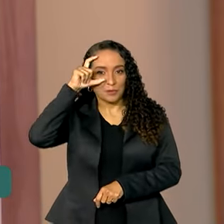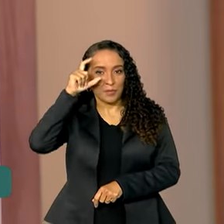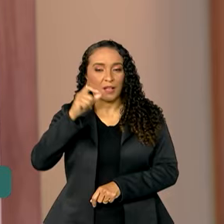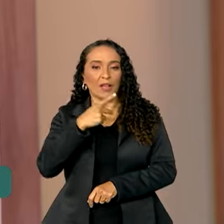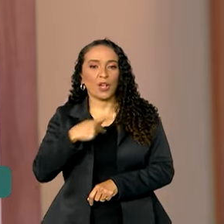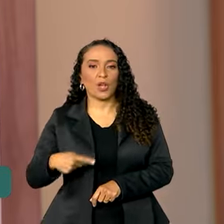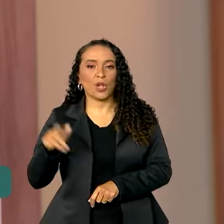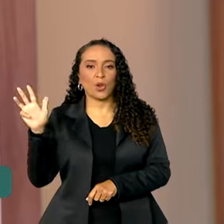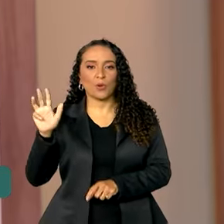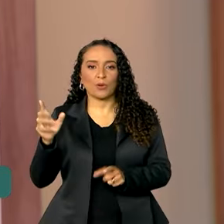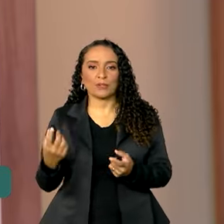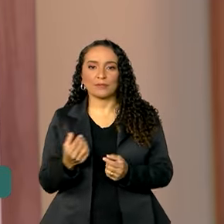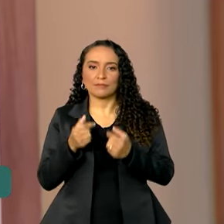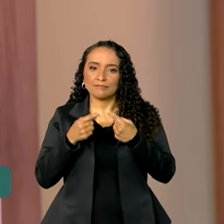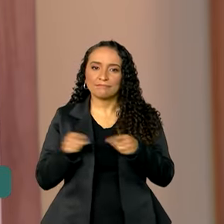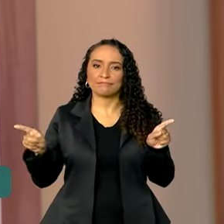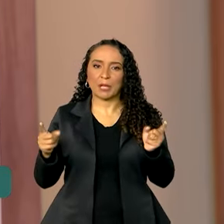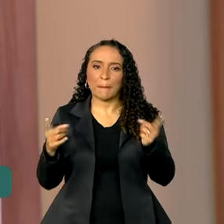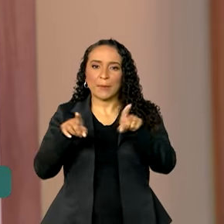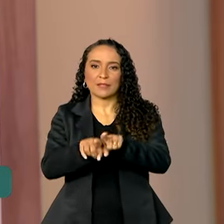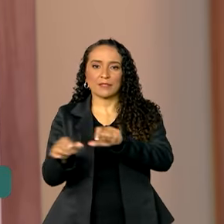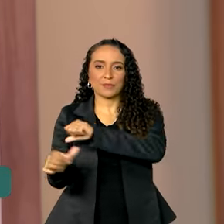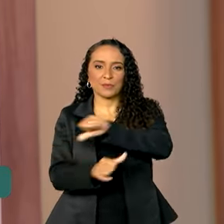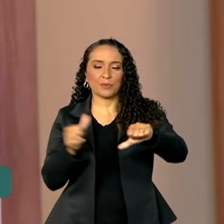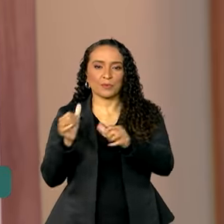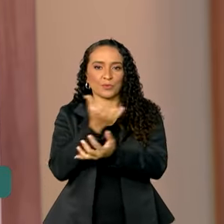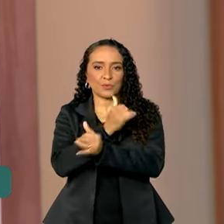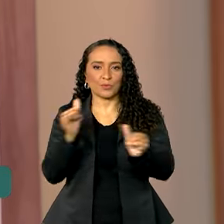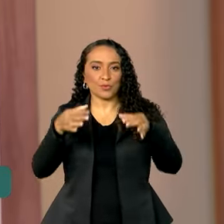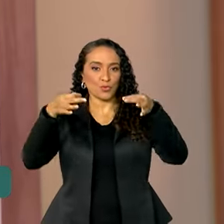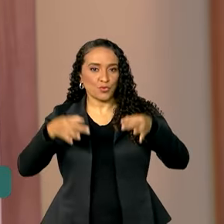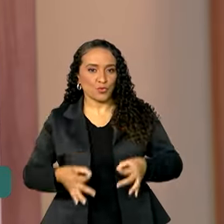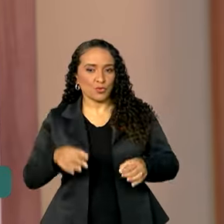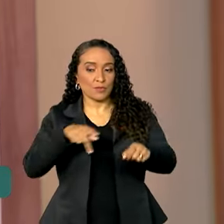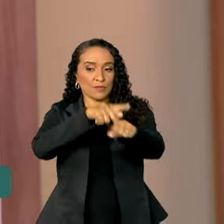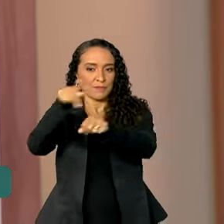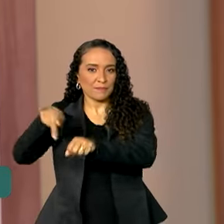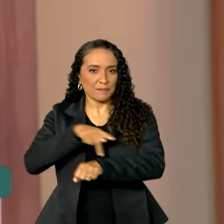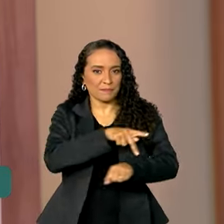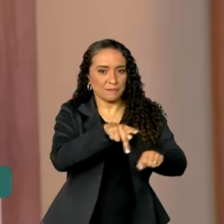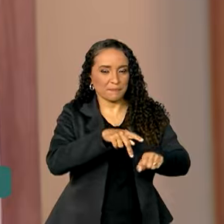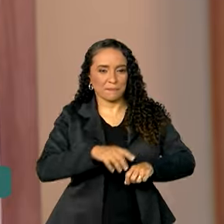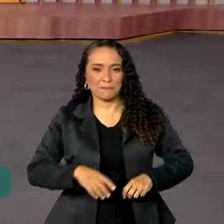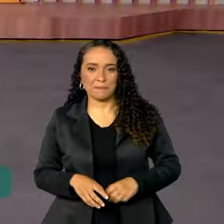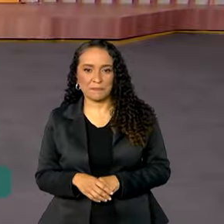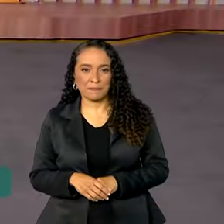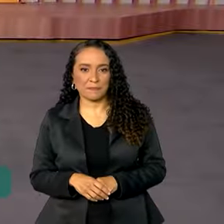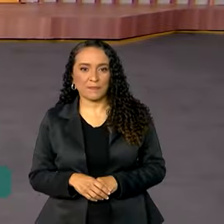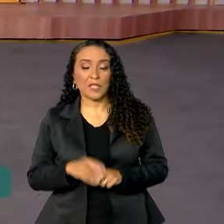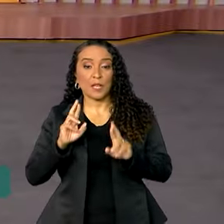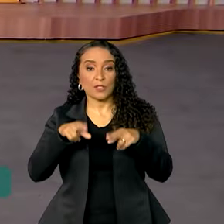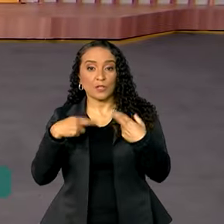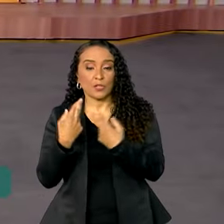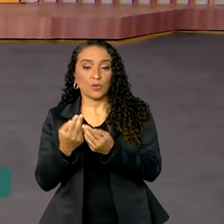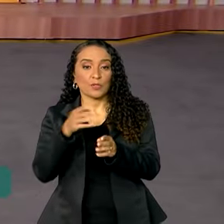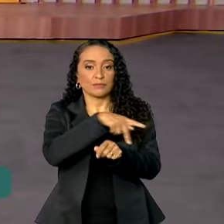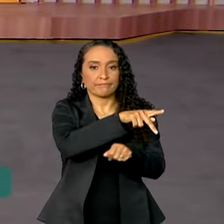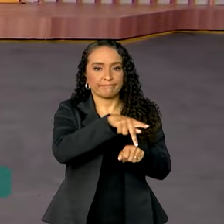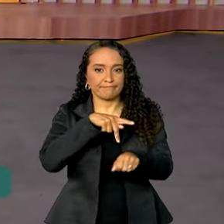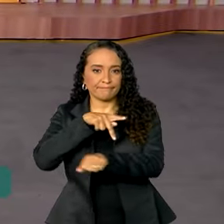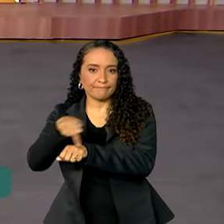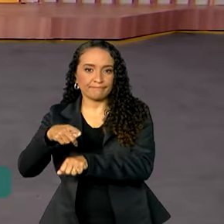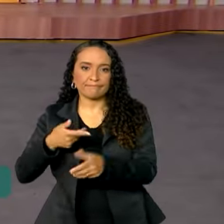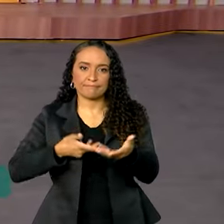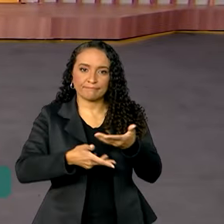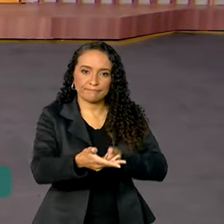Lula lançou uma parceria para a transição energética justa entre os dois países. E os encontros